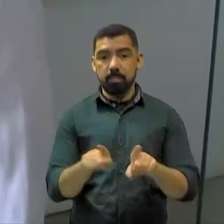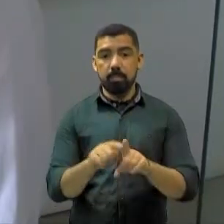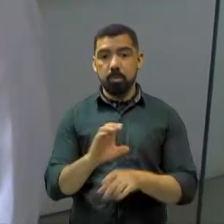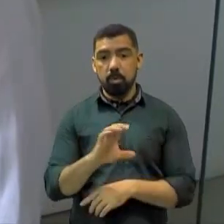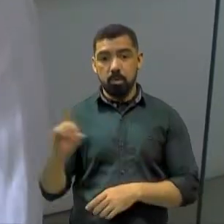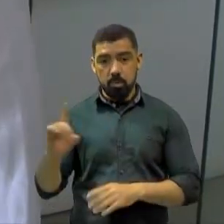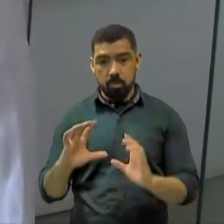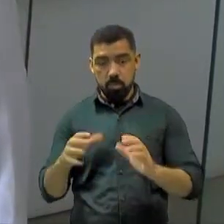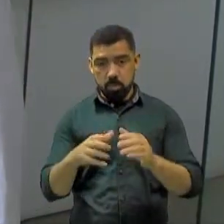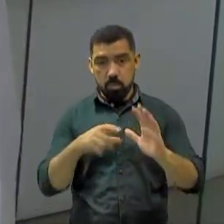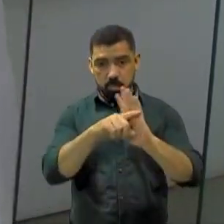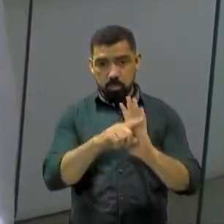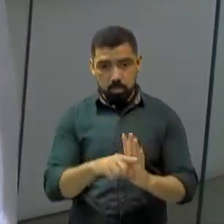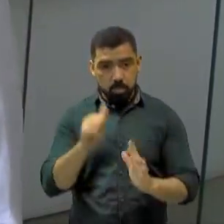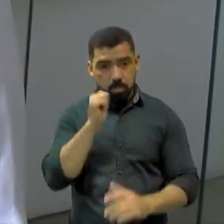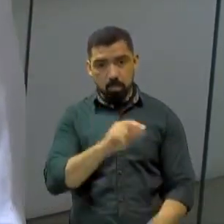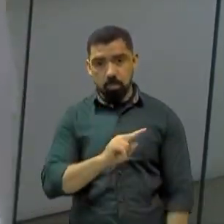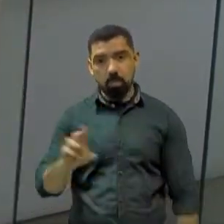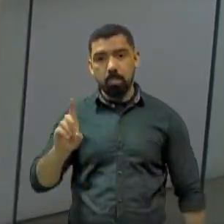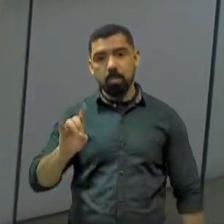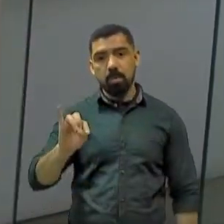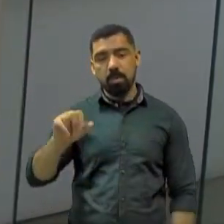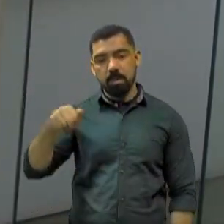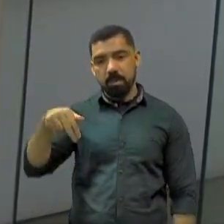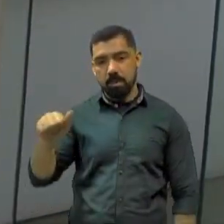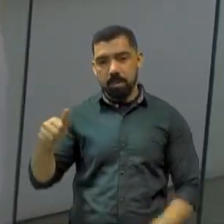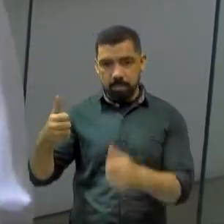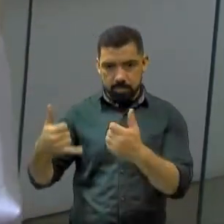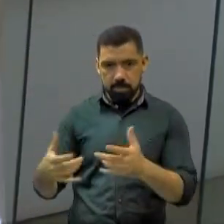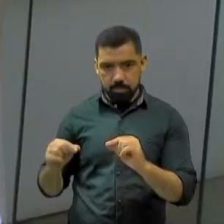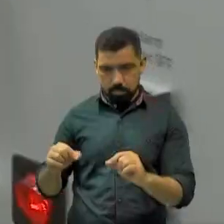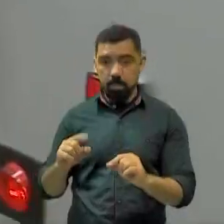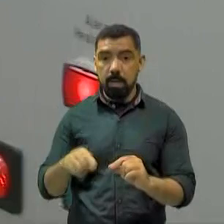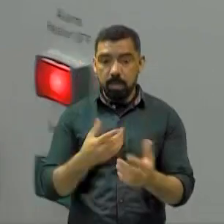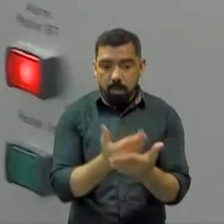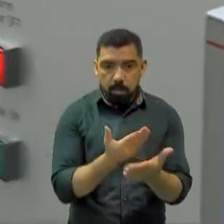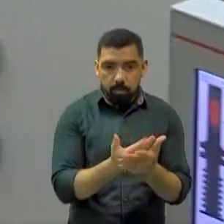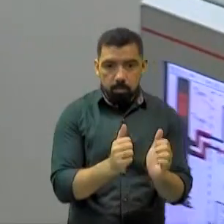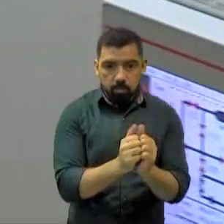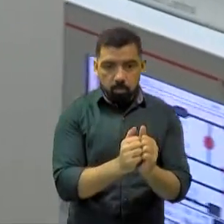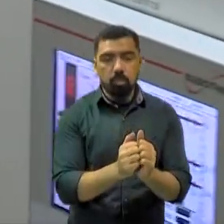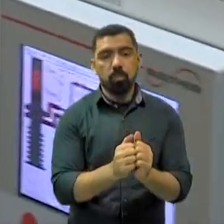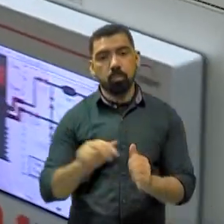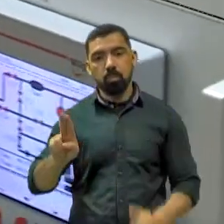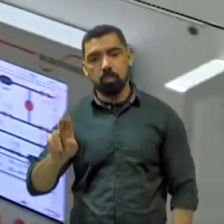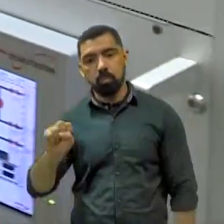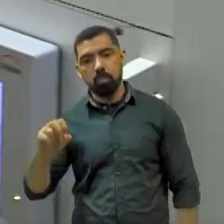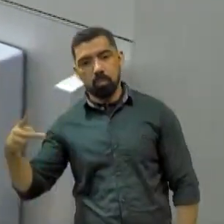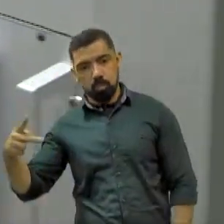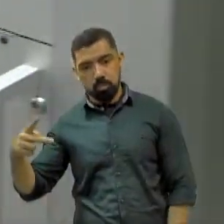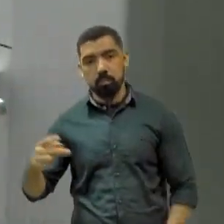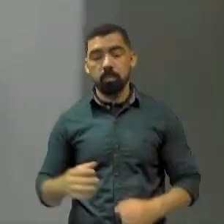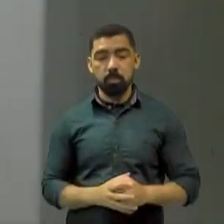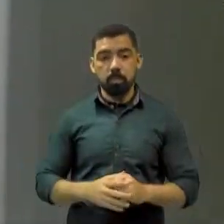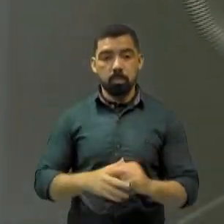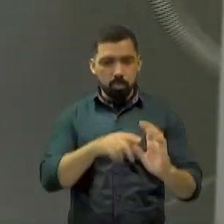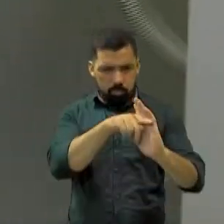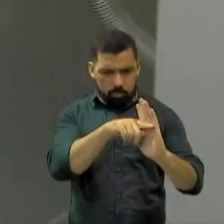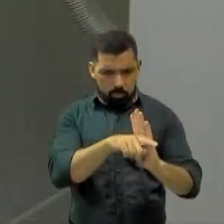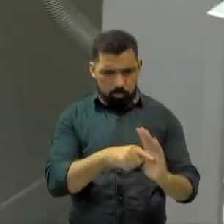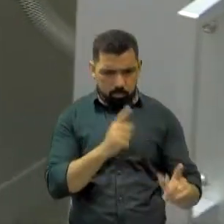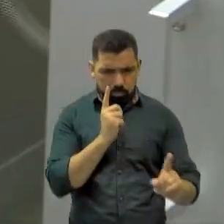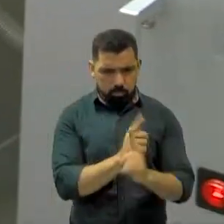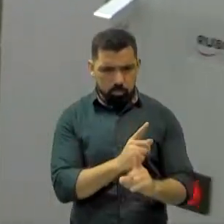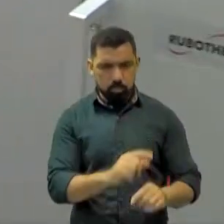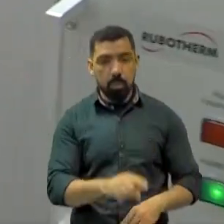pesquisa, Diana Azevedo, explica que o estudo é feito em parceria com a USP e investiga a possibilidade de capturar o